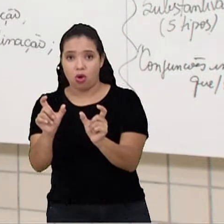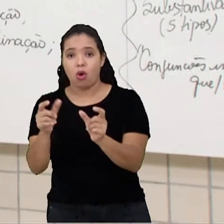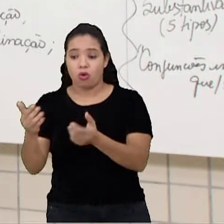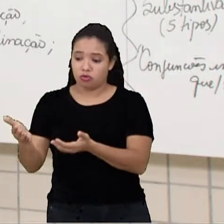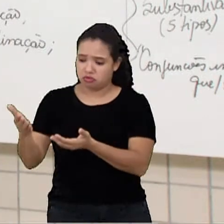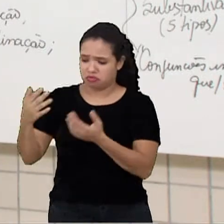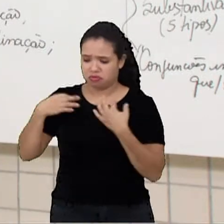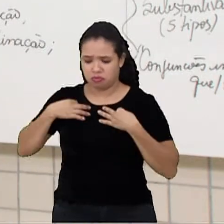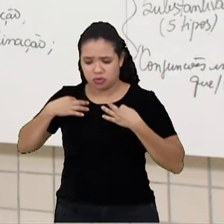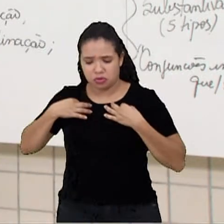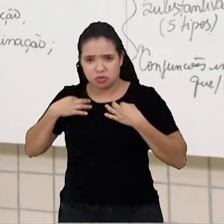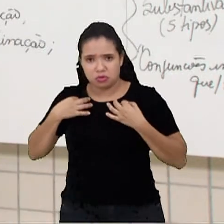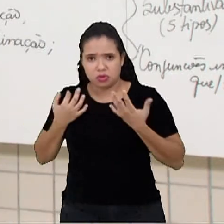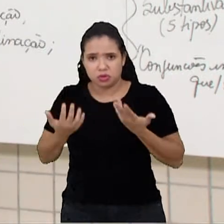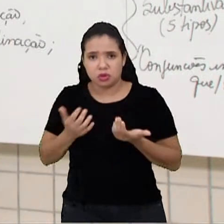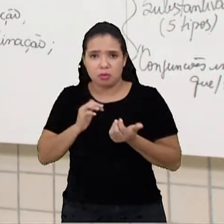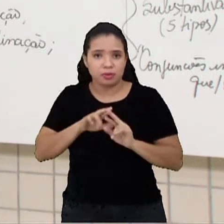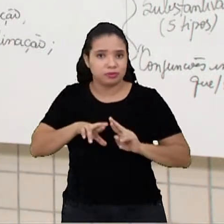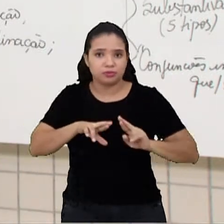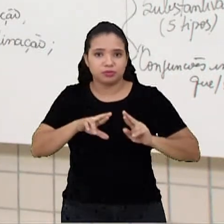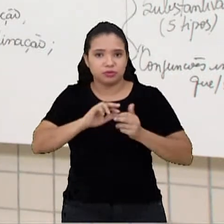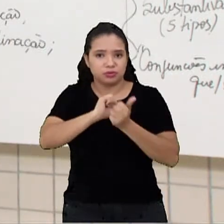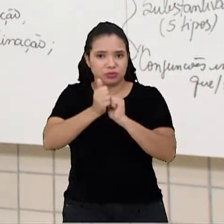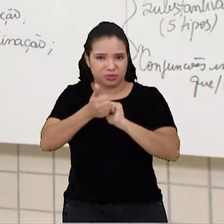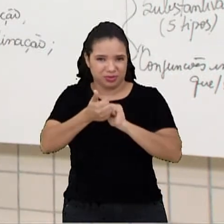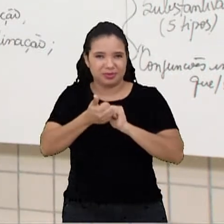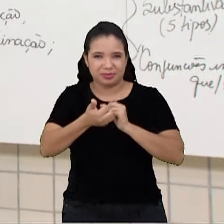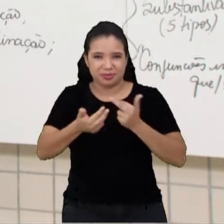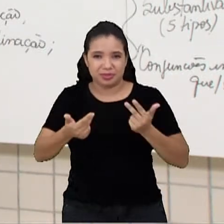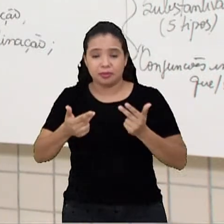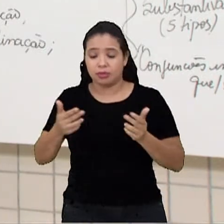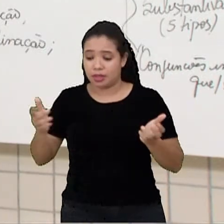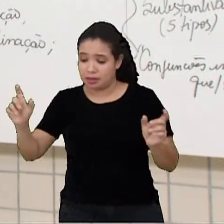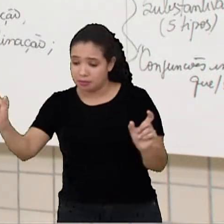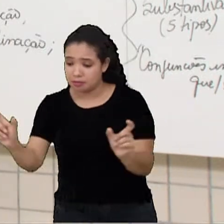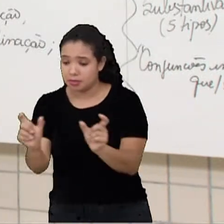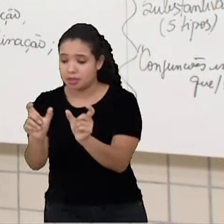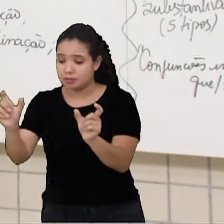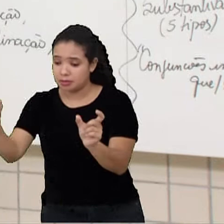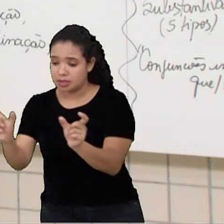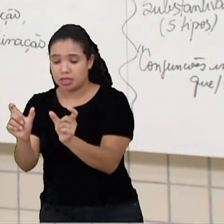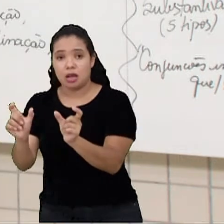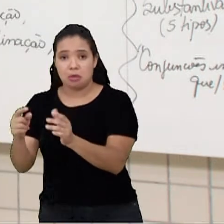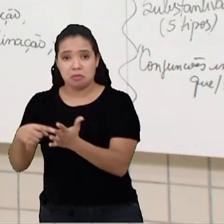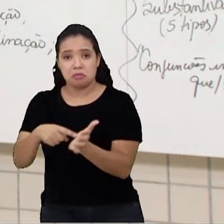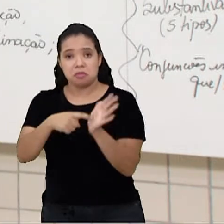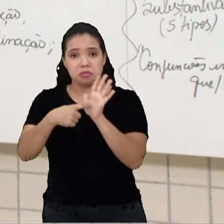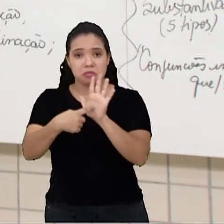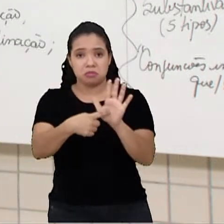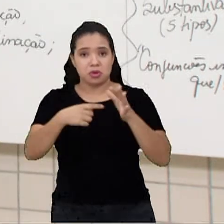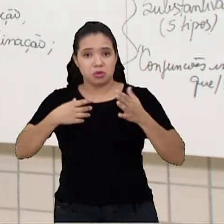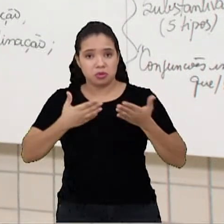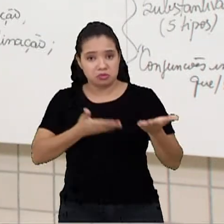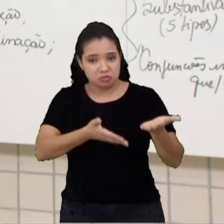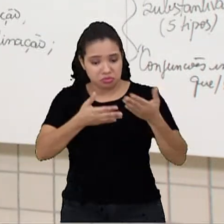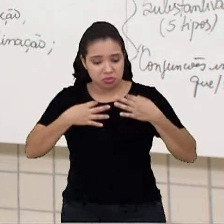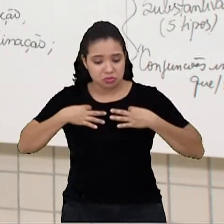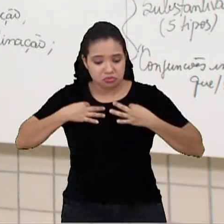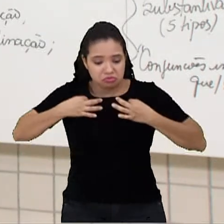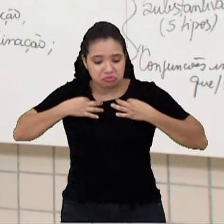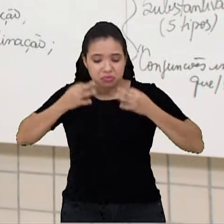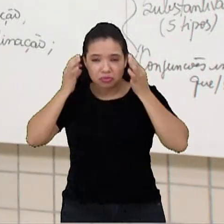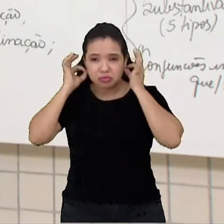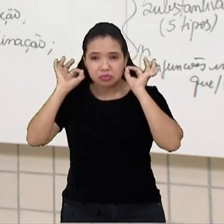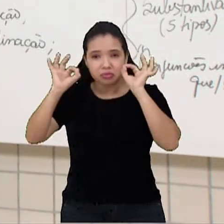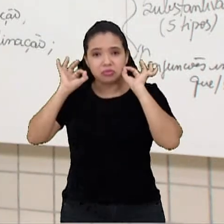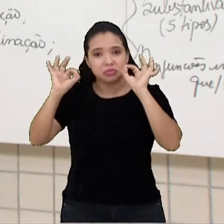vestida esportivamente. E terceira oração, e agora me aparece nessa elegância. Então, é um exemplo